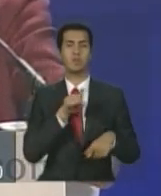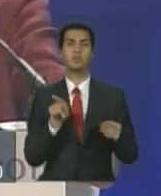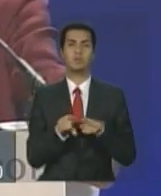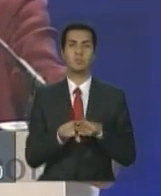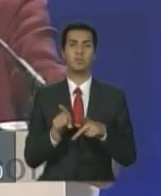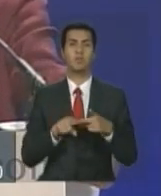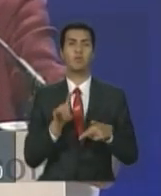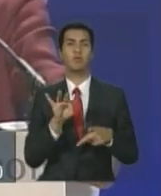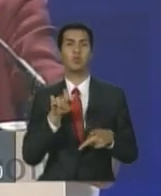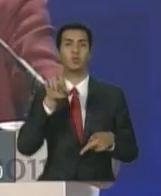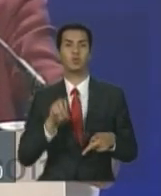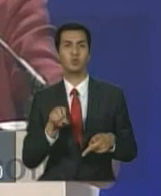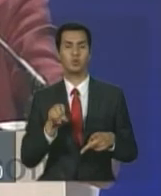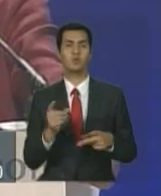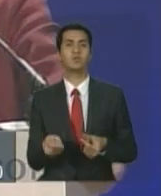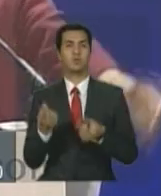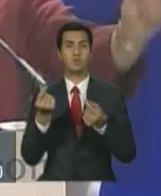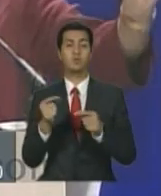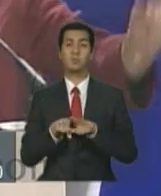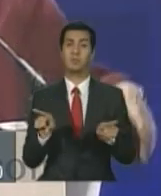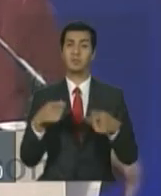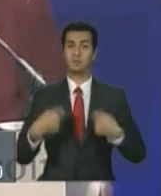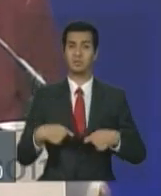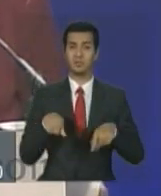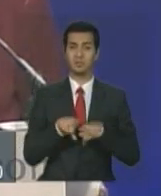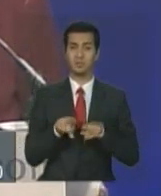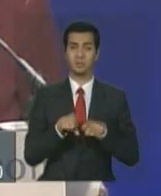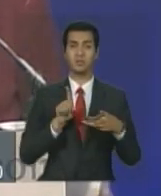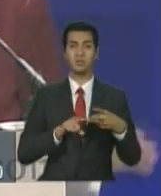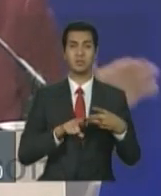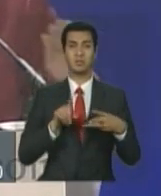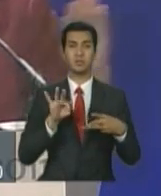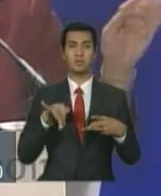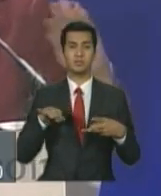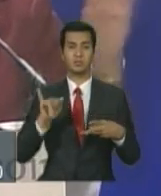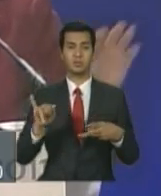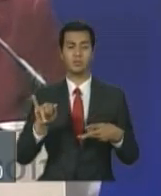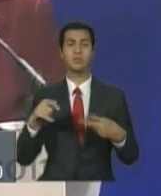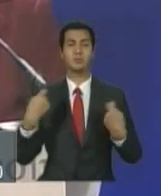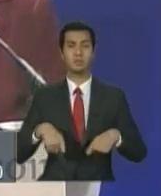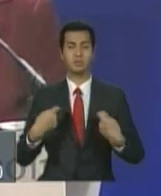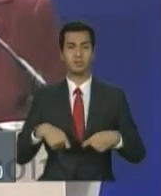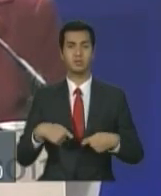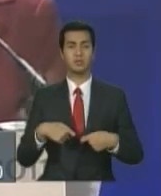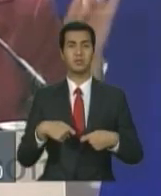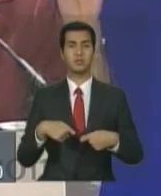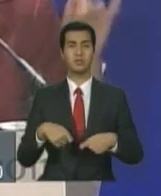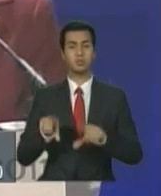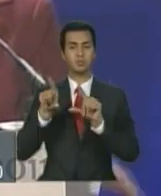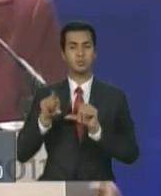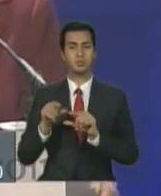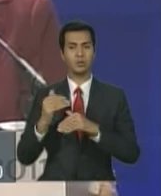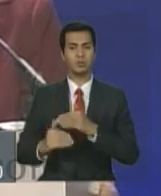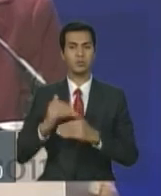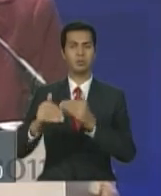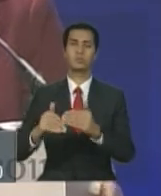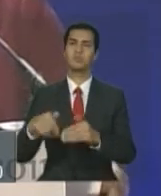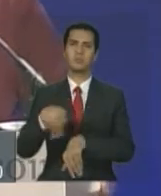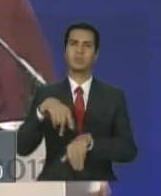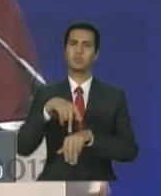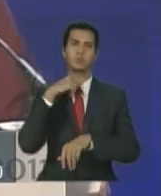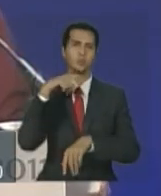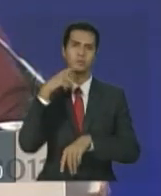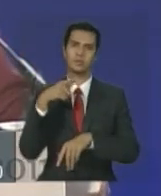mas tem de assegurar também que, sem um mínimo de crescimento, os países também não saem da crise e não pagam suas